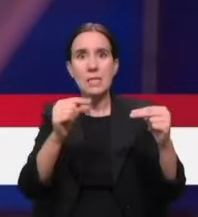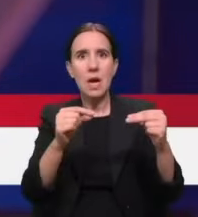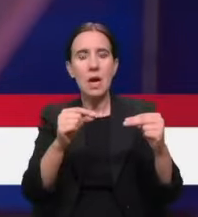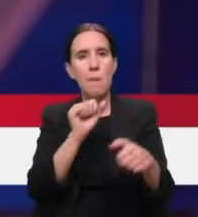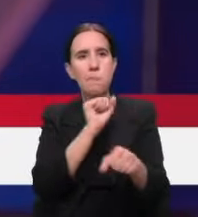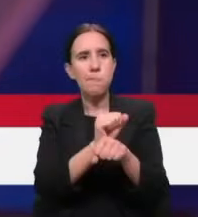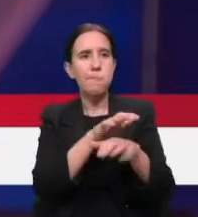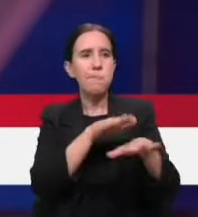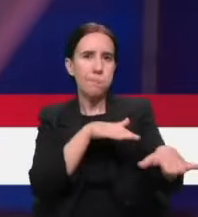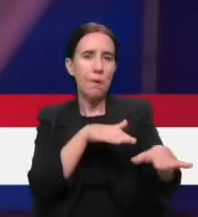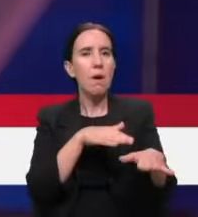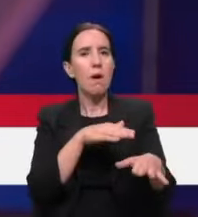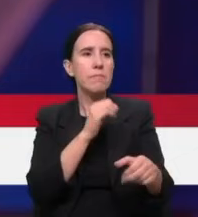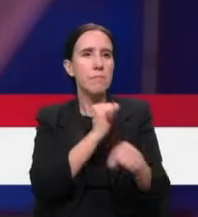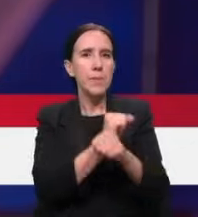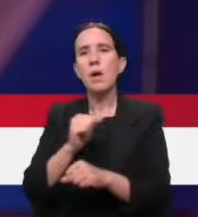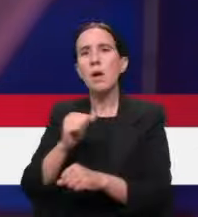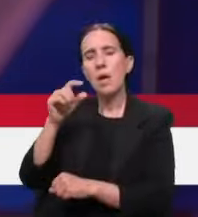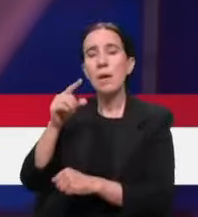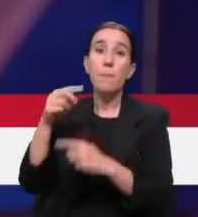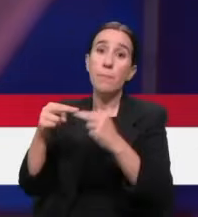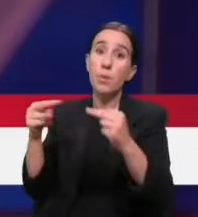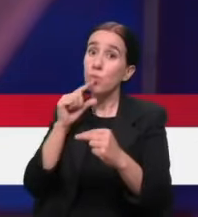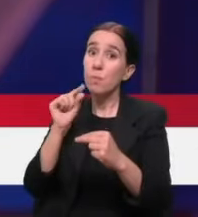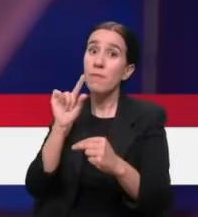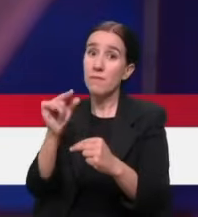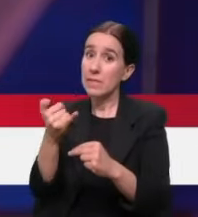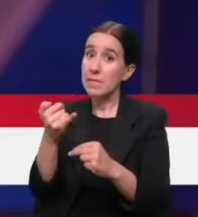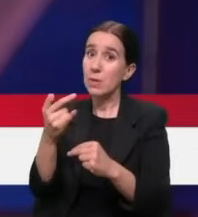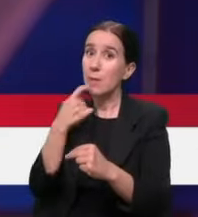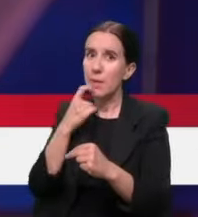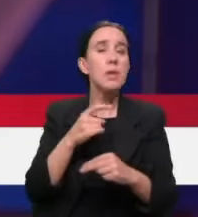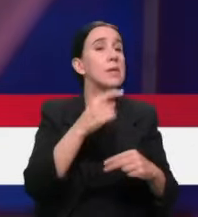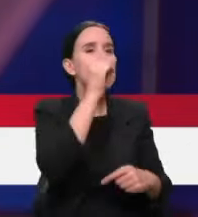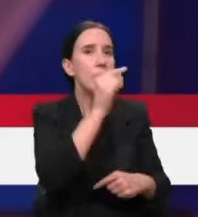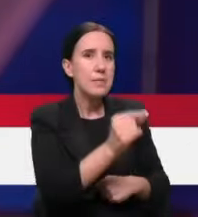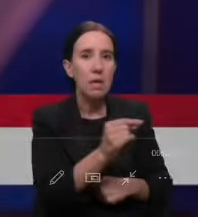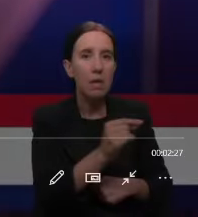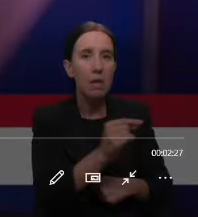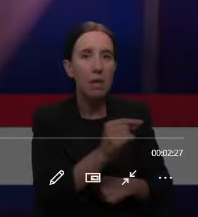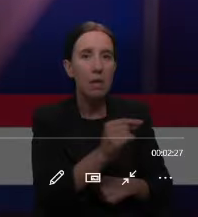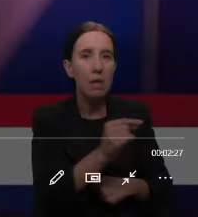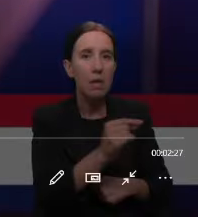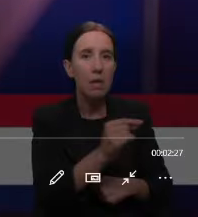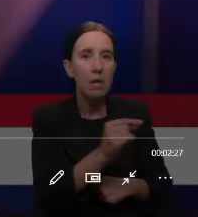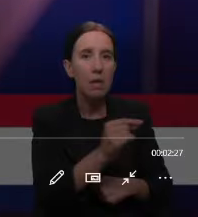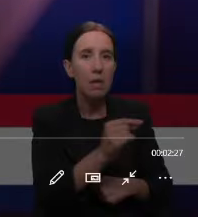praticamente. Ponte 25 de Abril. Salazar. Lisboa para praticamente. O nome é 25 de Abril. Salazar.